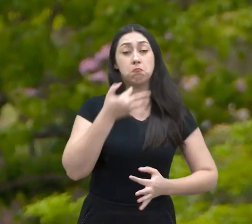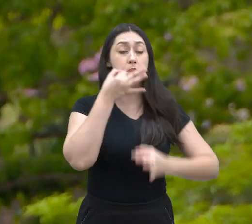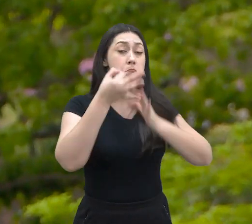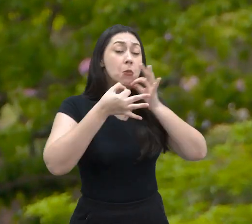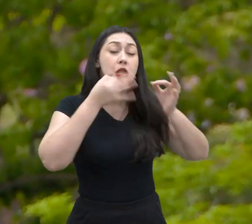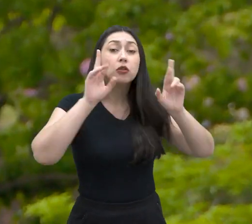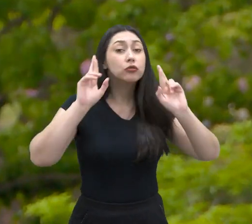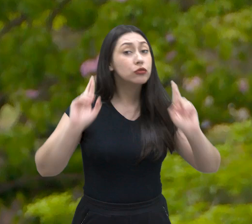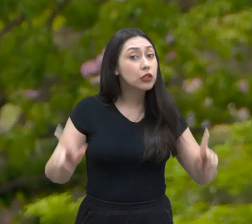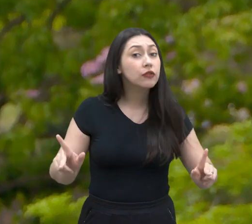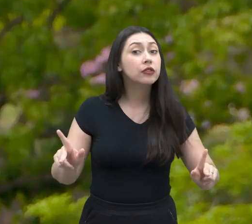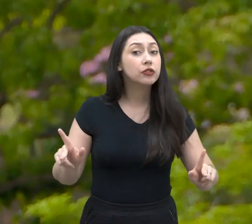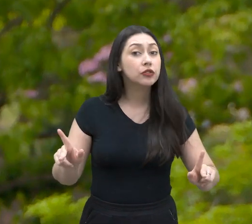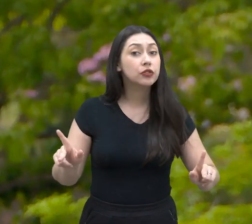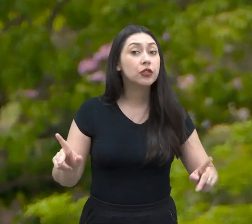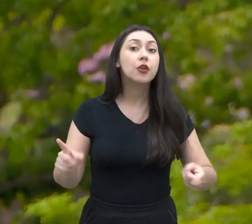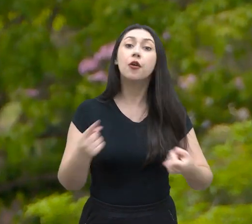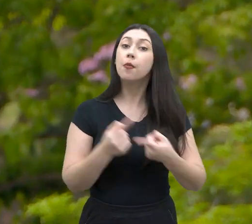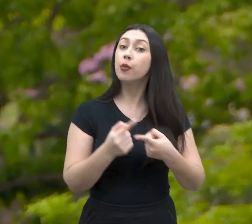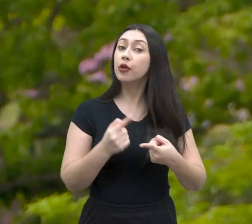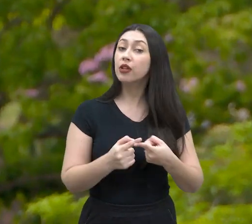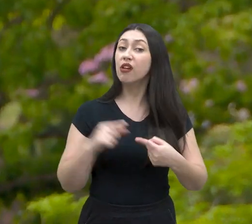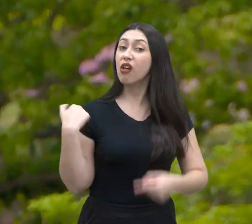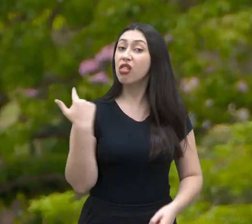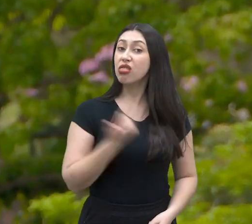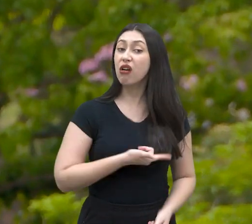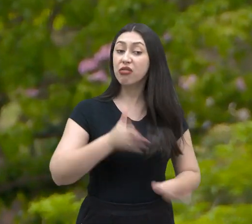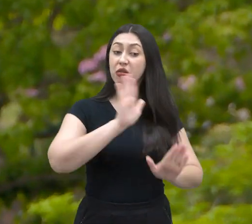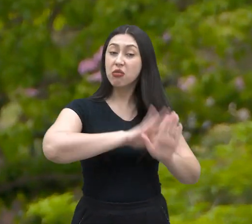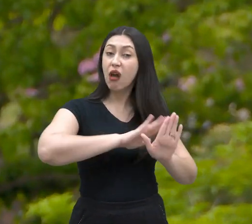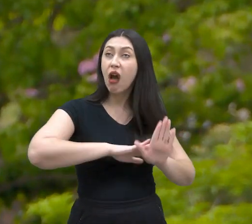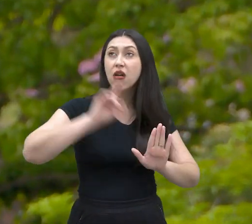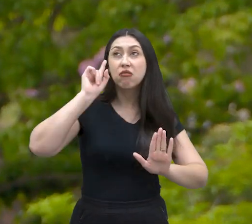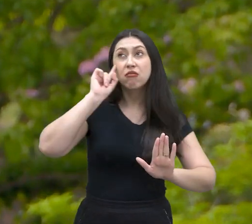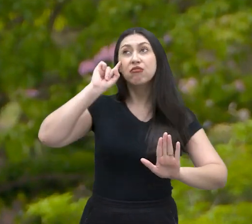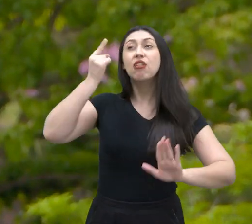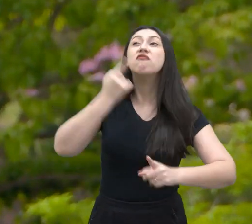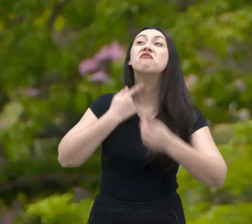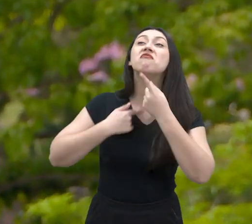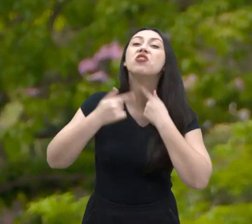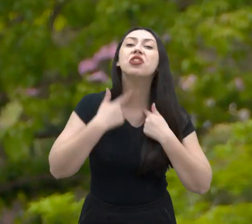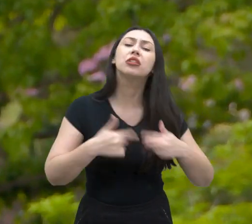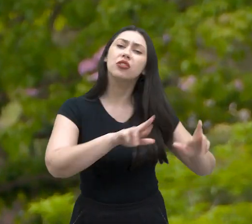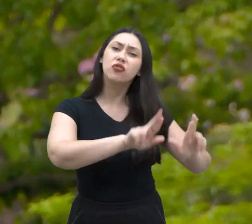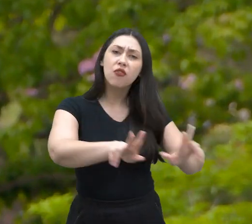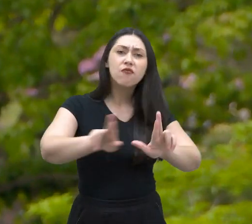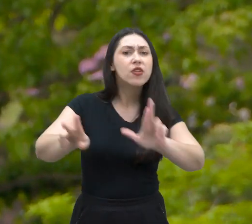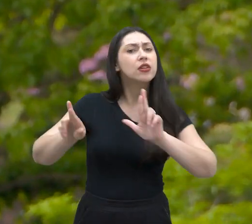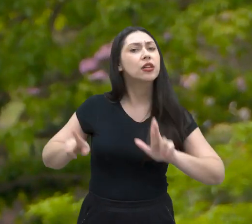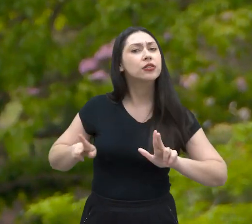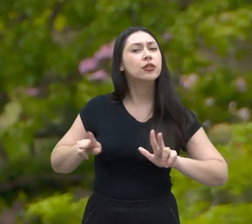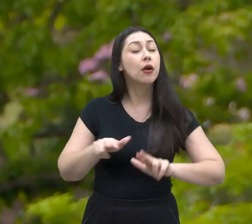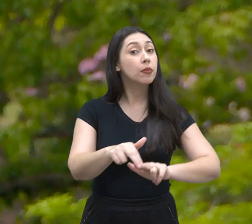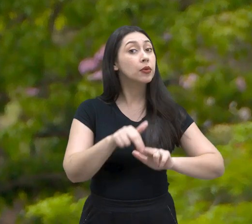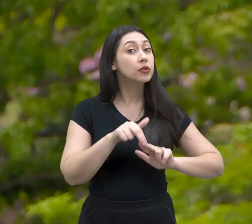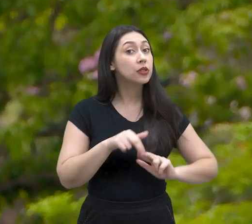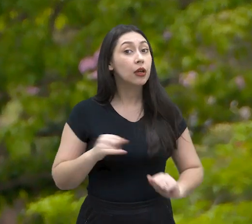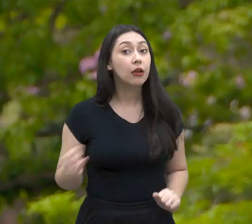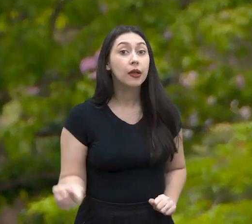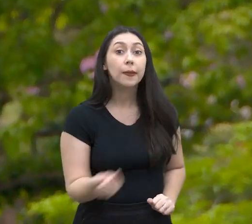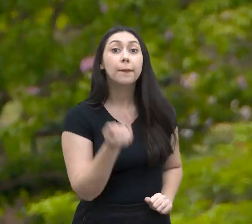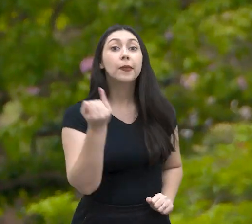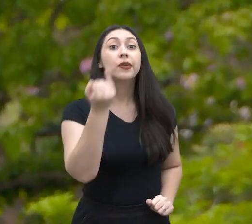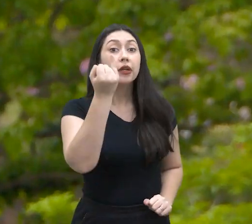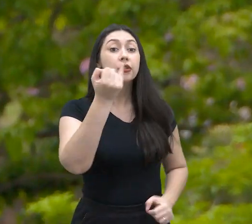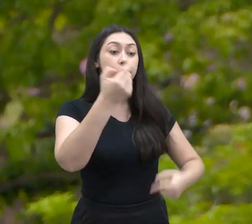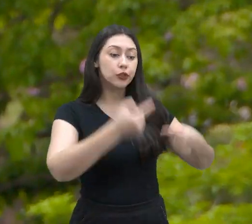ideias, pretensões e desejos. E aí entra uma outra forma importante de se ver a política. Ela também é uma ferramenta de